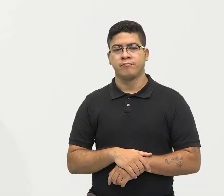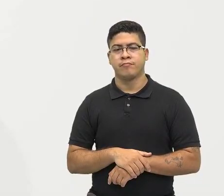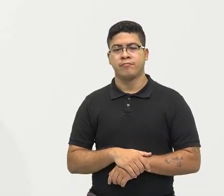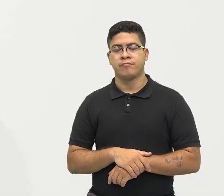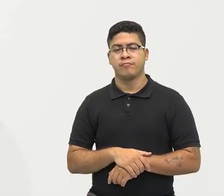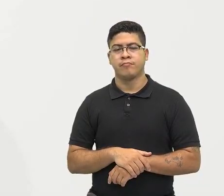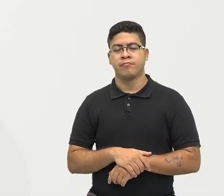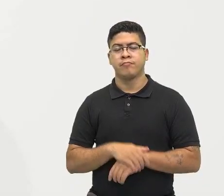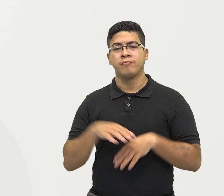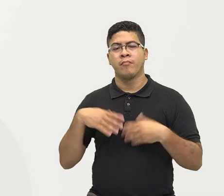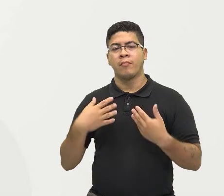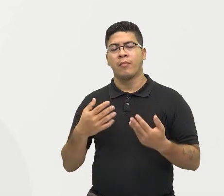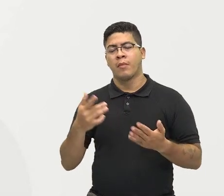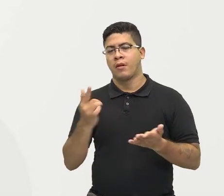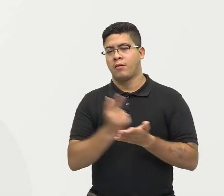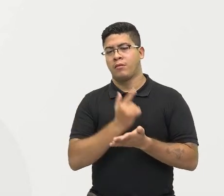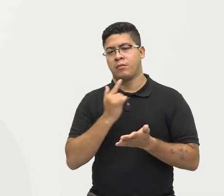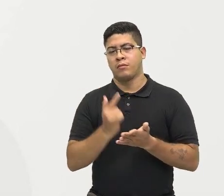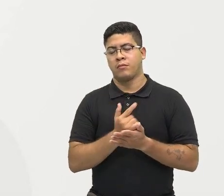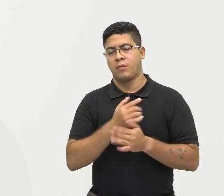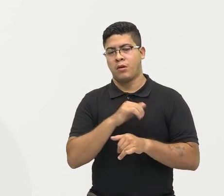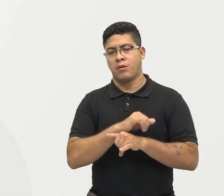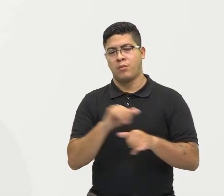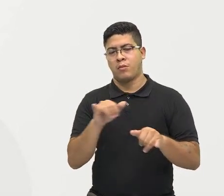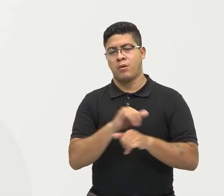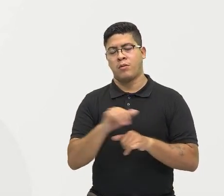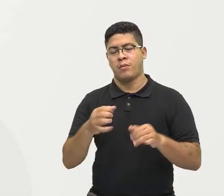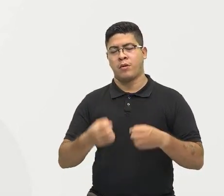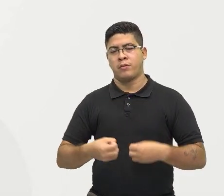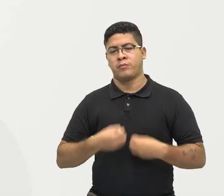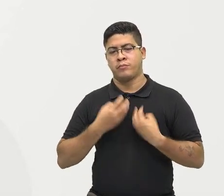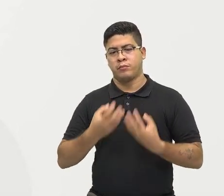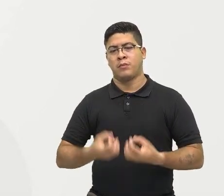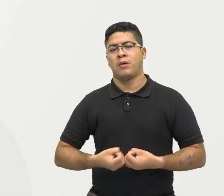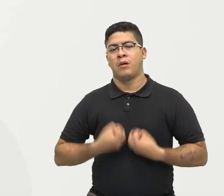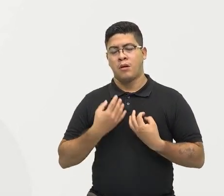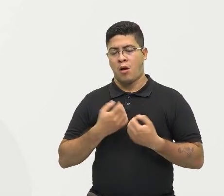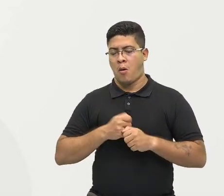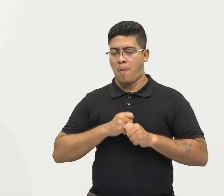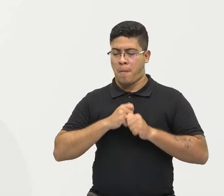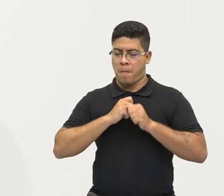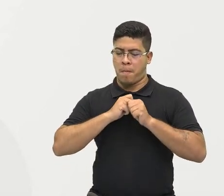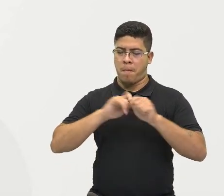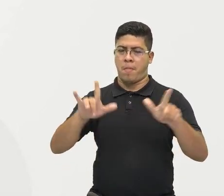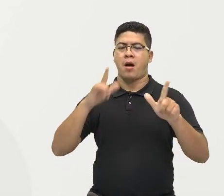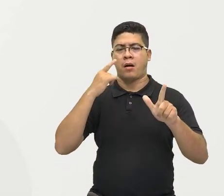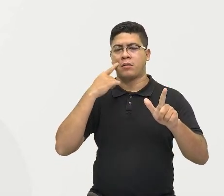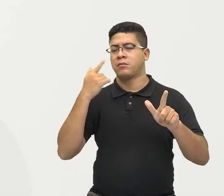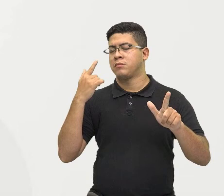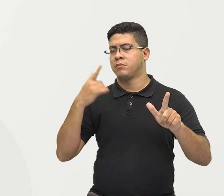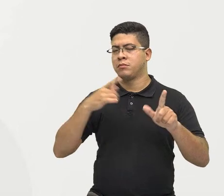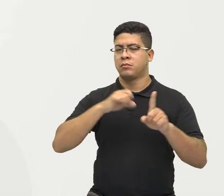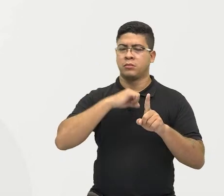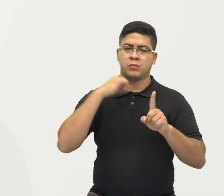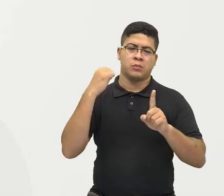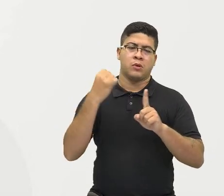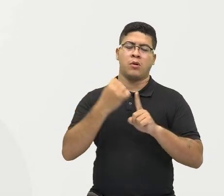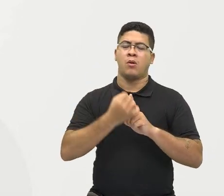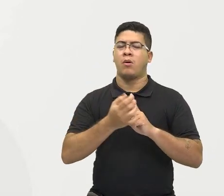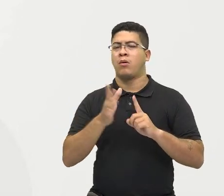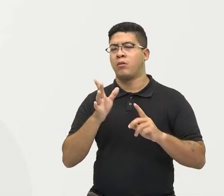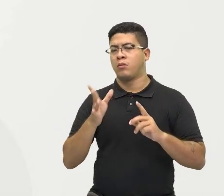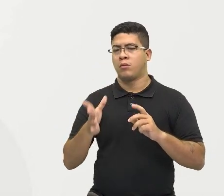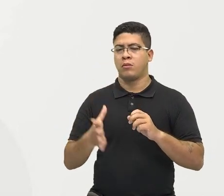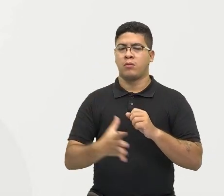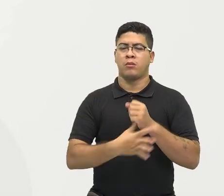a revista durou, nela publicou poemas que escandalizaram a sociedade conservadora